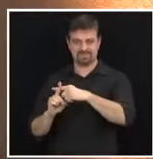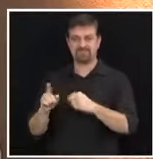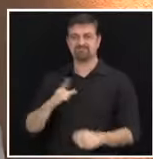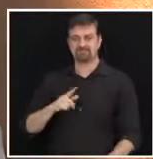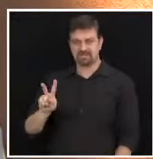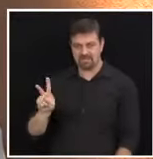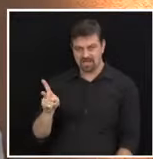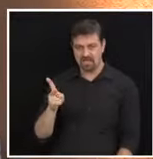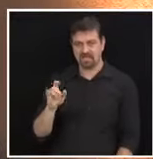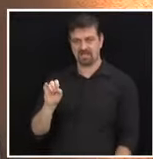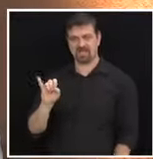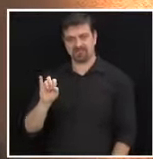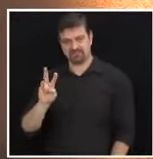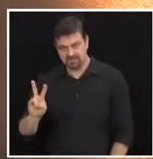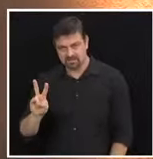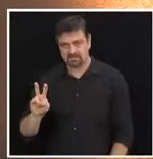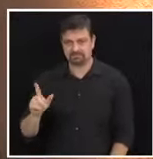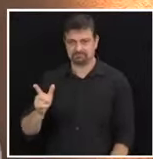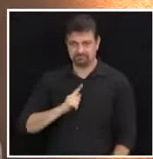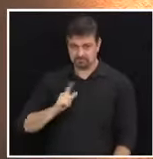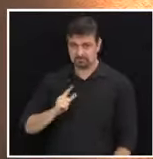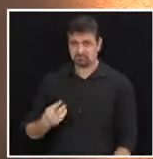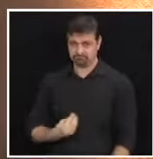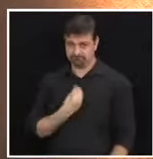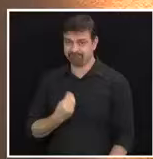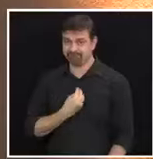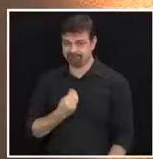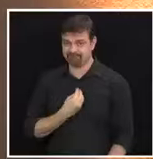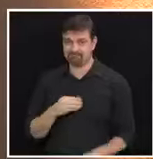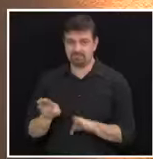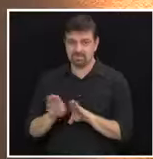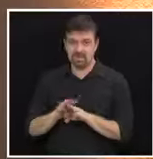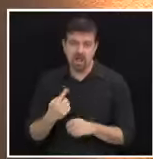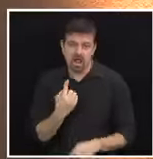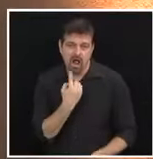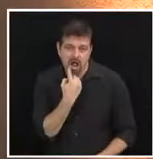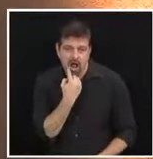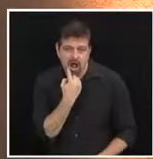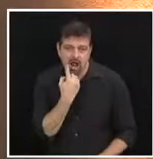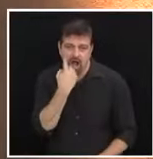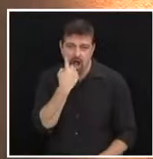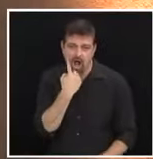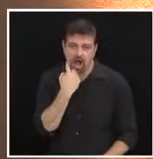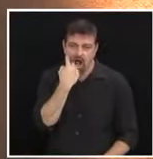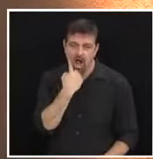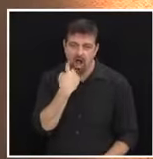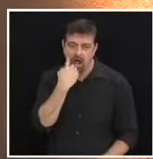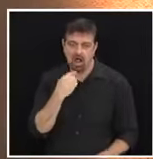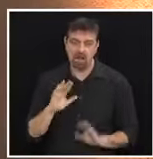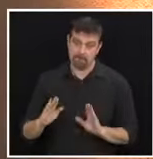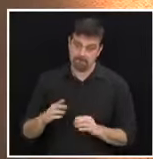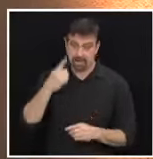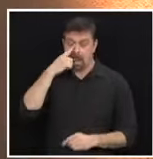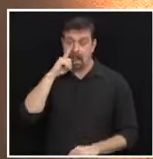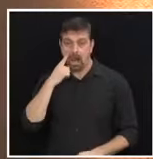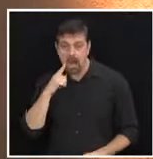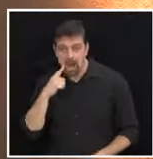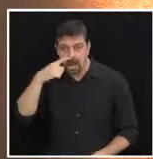esses anticorpos contra o HIV, eles estão presentes também na saliva. Mas saliva, lágrima,